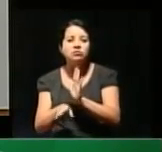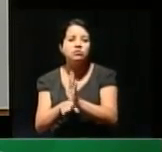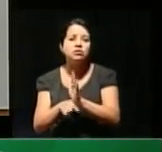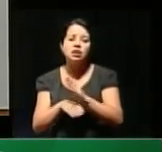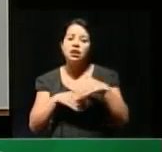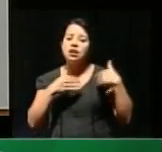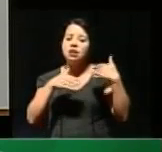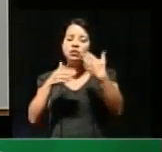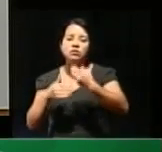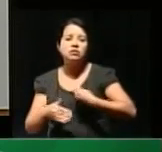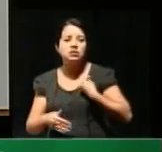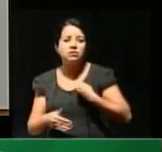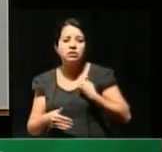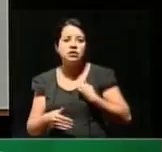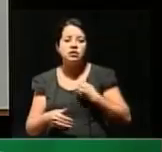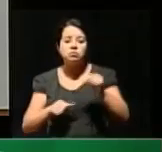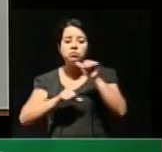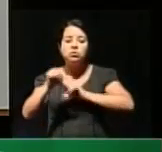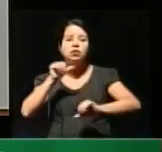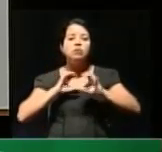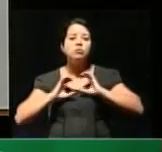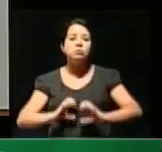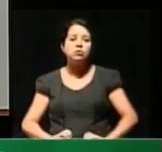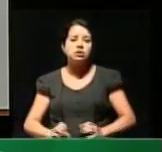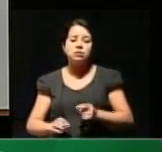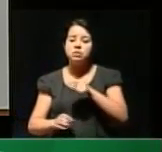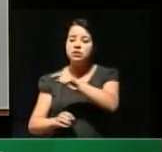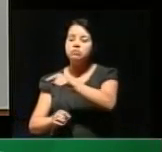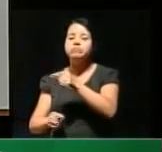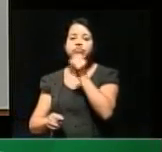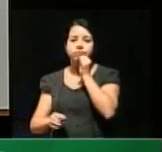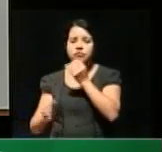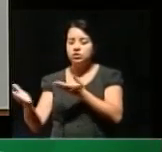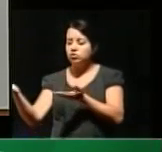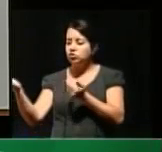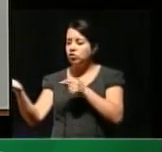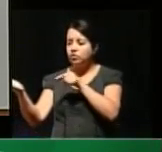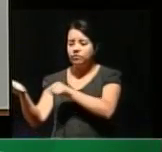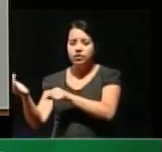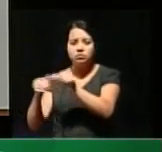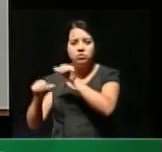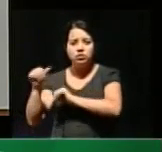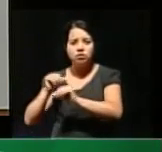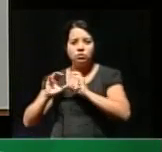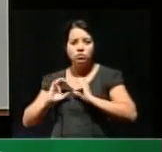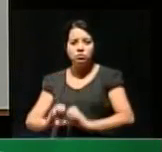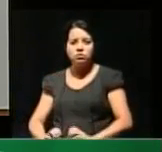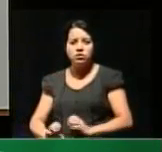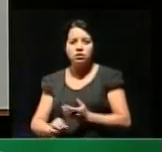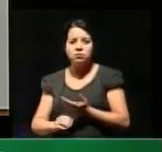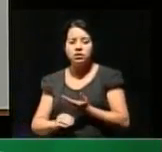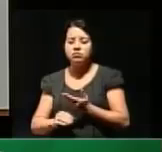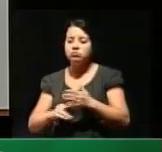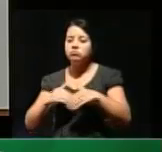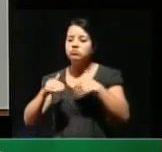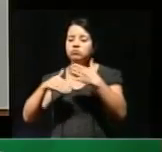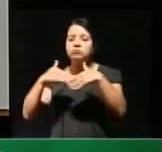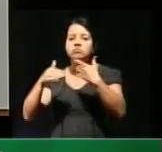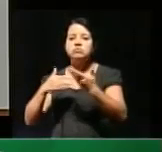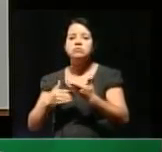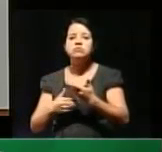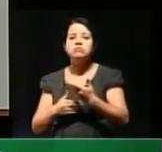de comportamento. O que é mudança de comportamento para um jovem e o que é sustentável ao longo dos anos? Quantos de nós